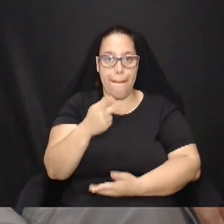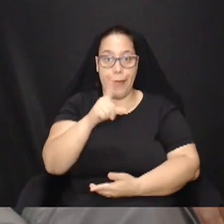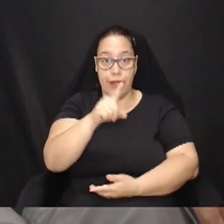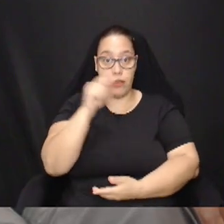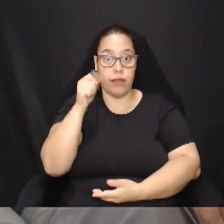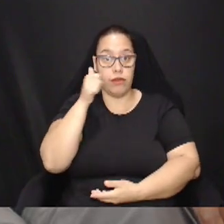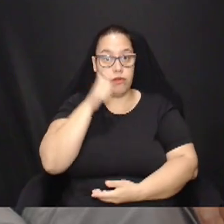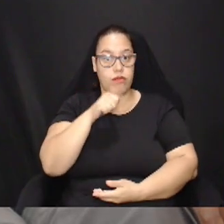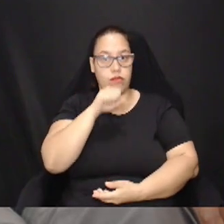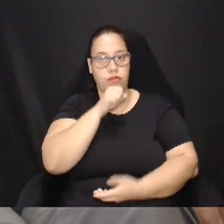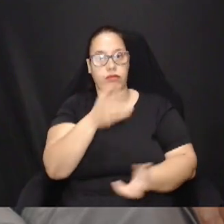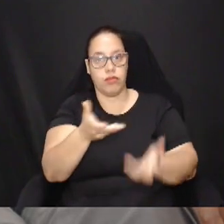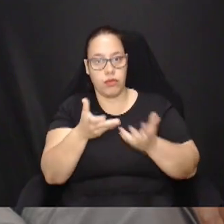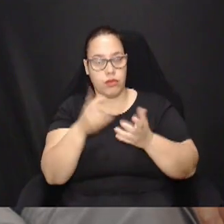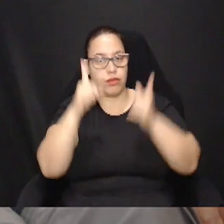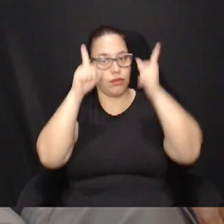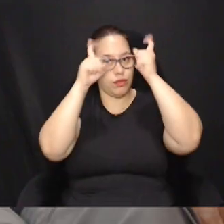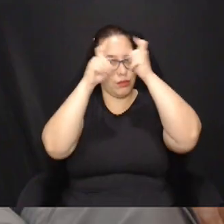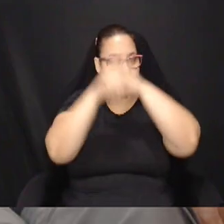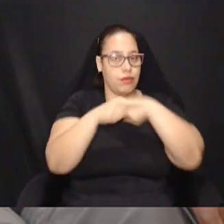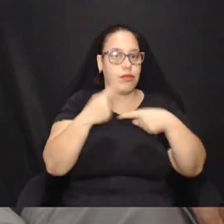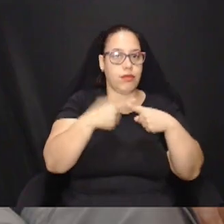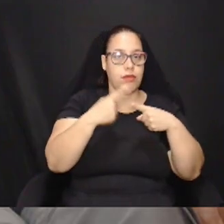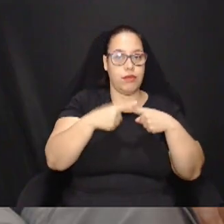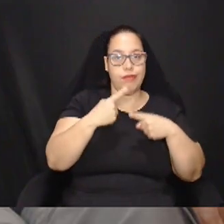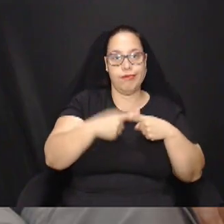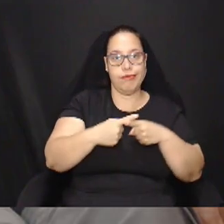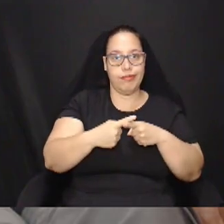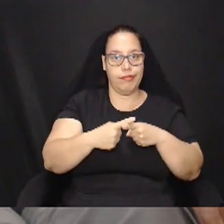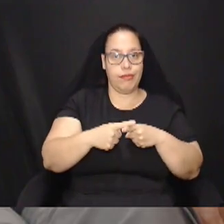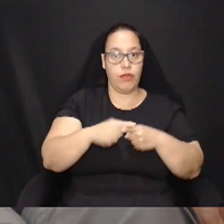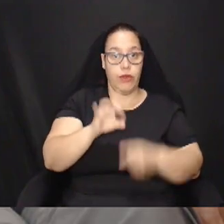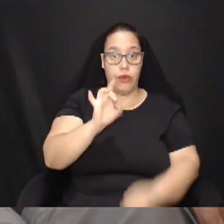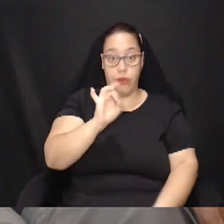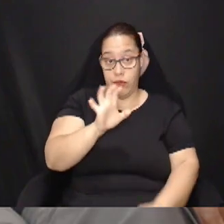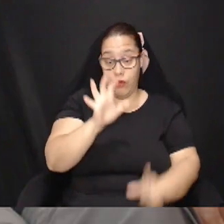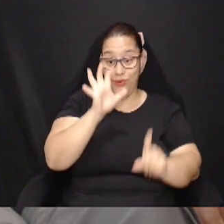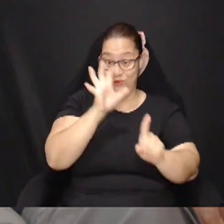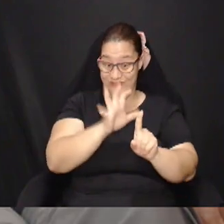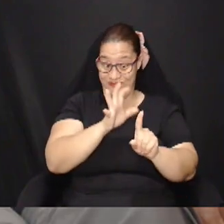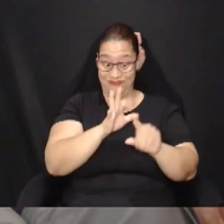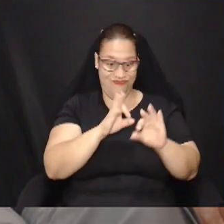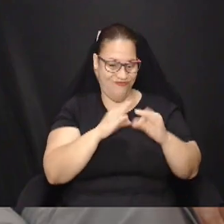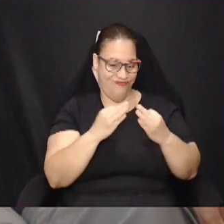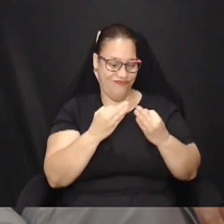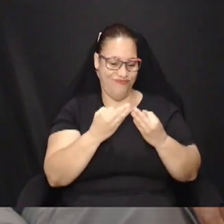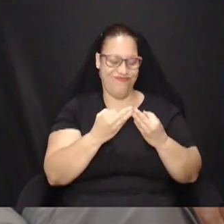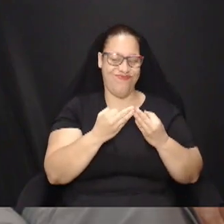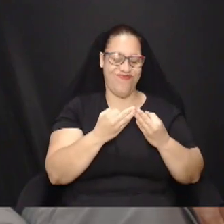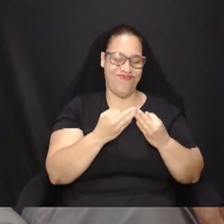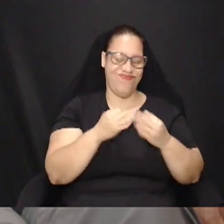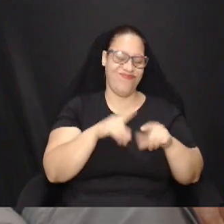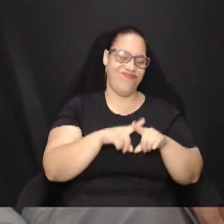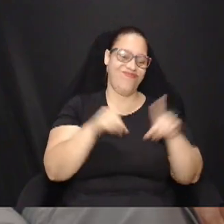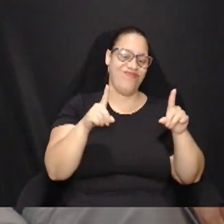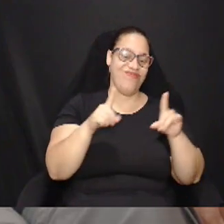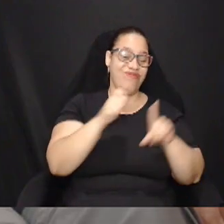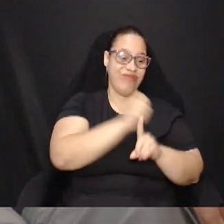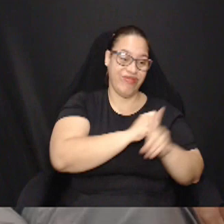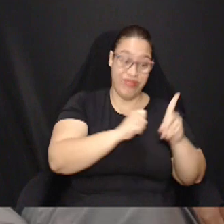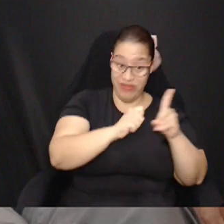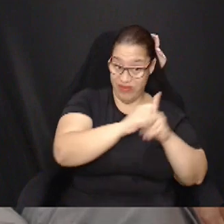dos desafios, porque por muitas vezes não só a pressão familiar vai ser grande, mas a pressão social de que